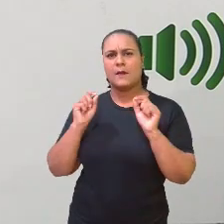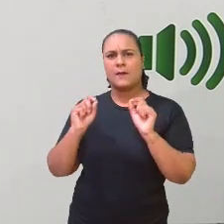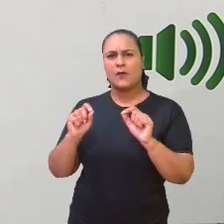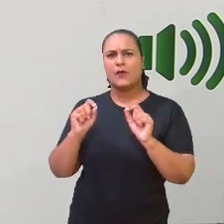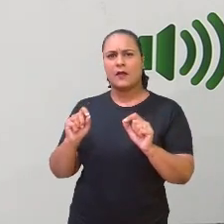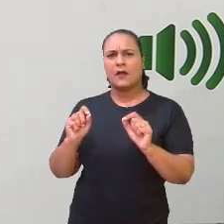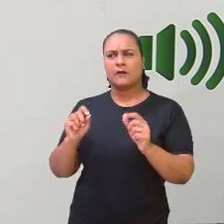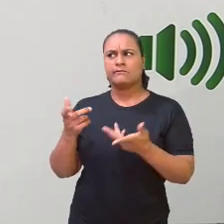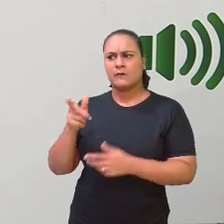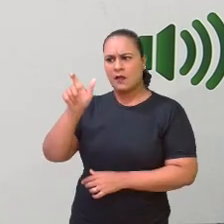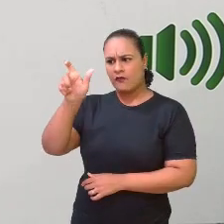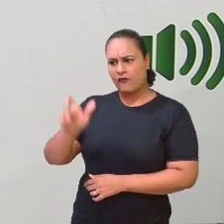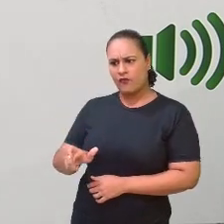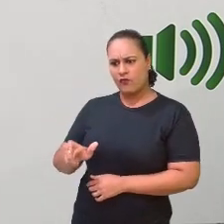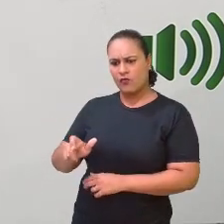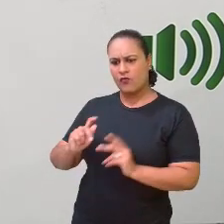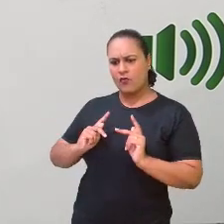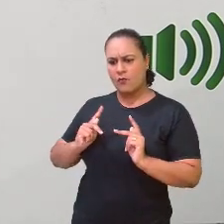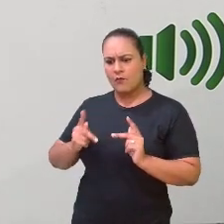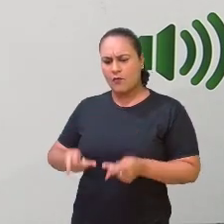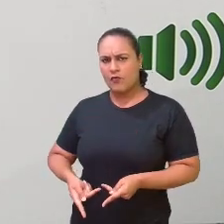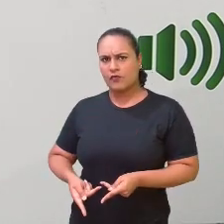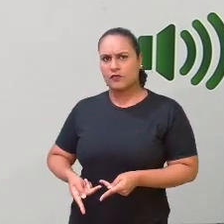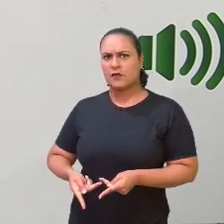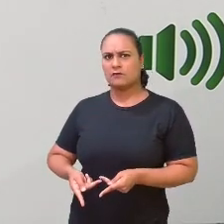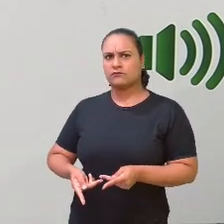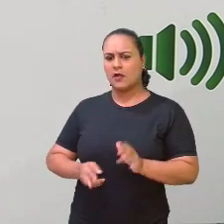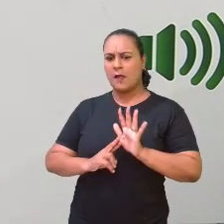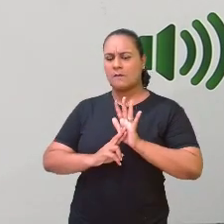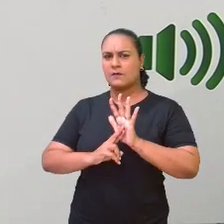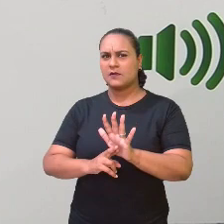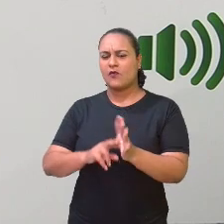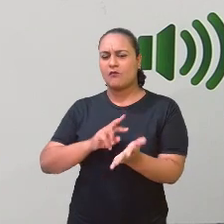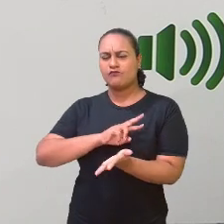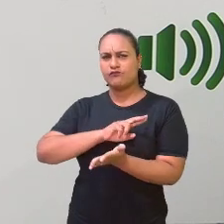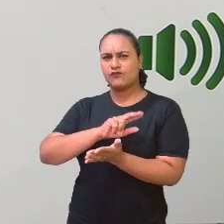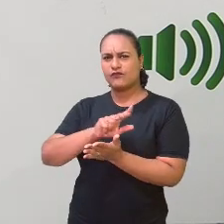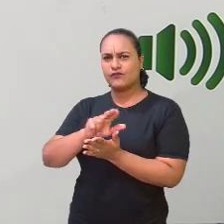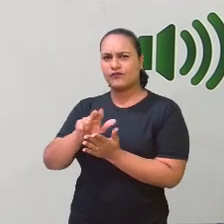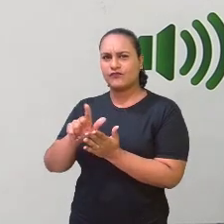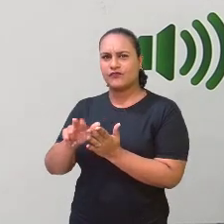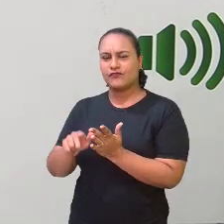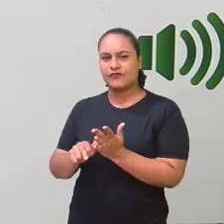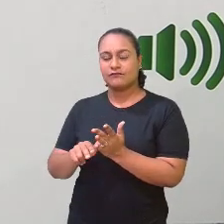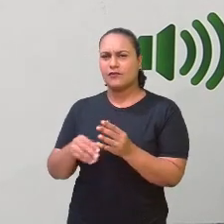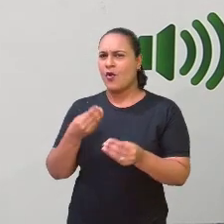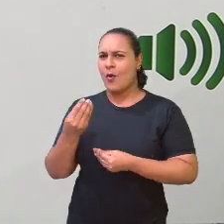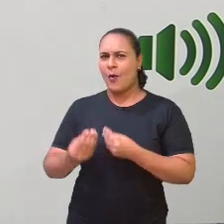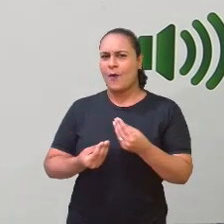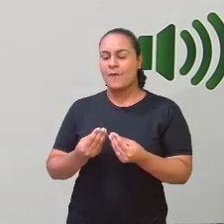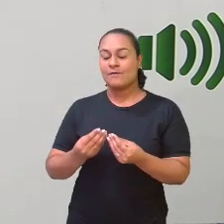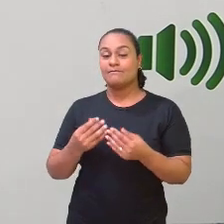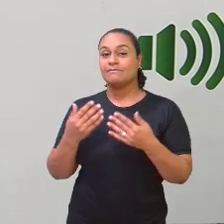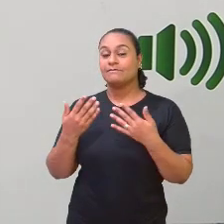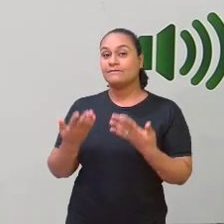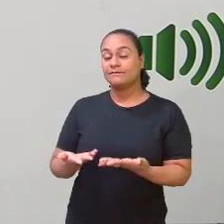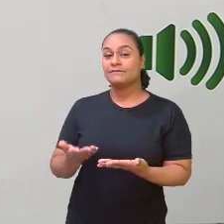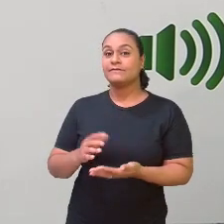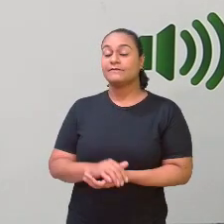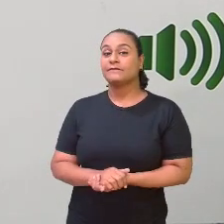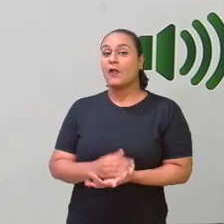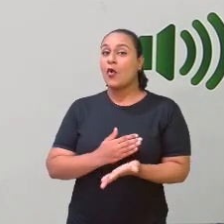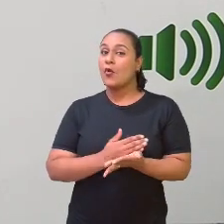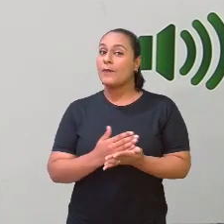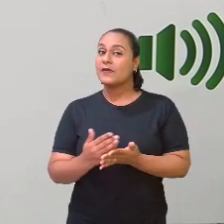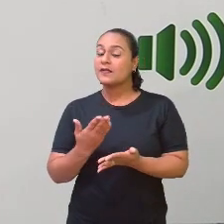a figura humana em diferentes representações, tá certo? Então, eu gostaria que a gente